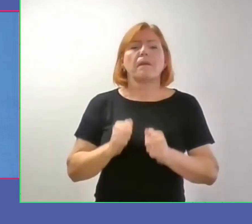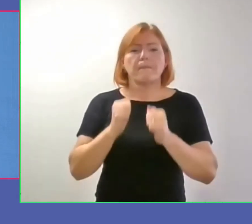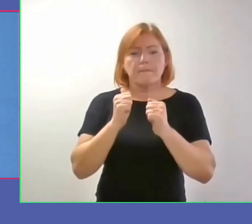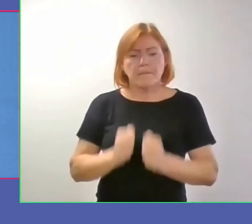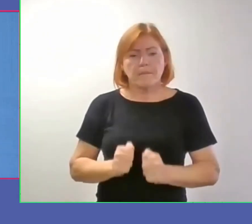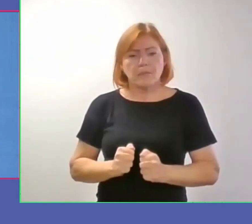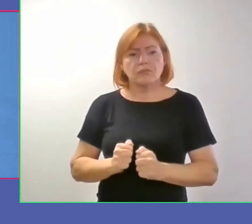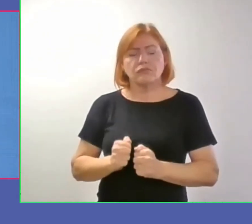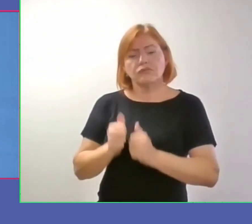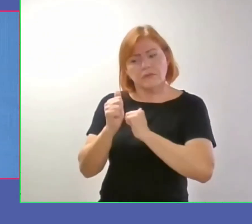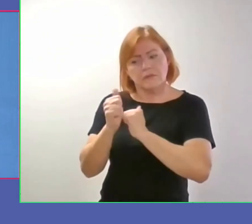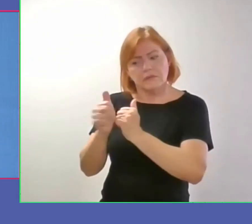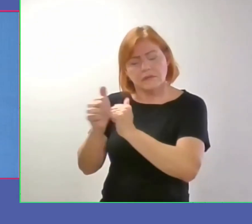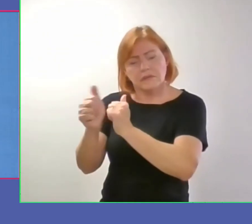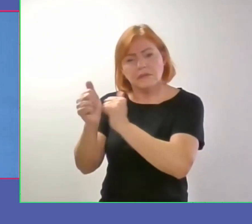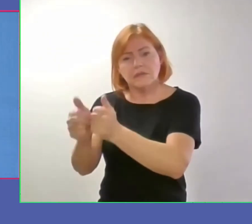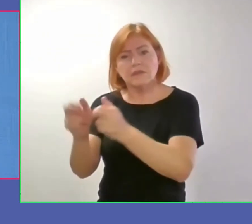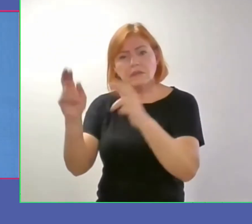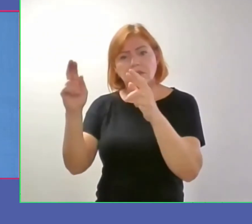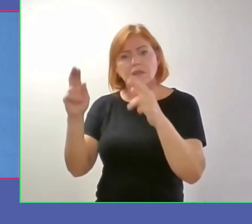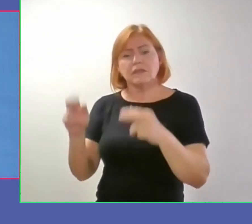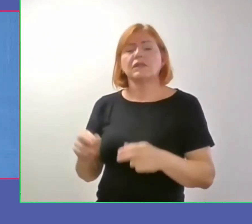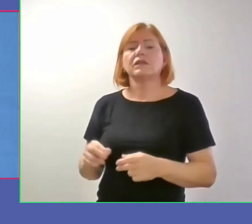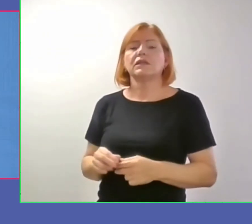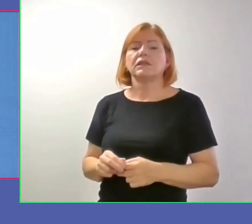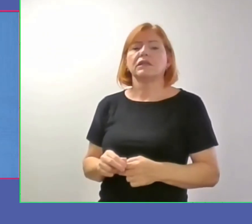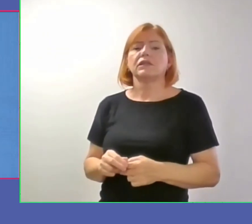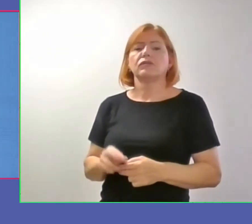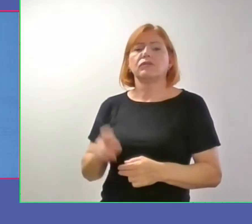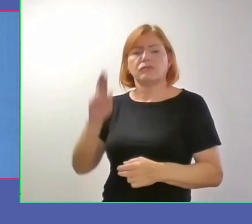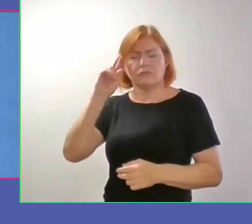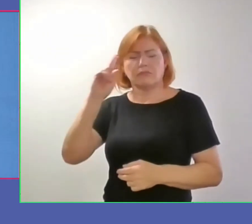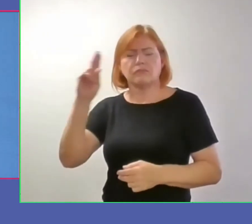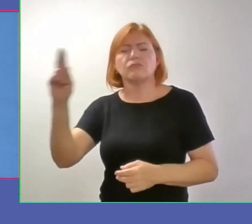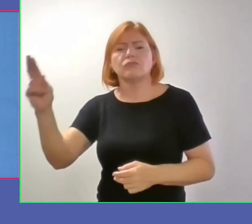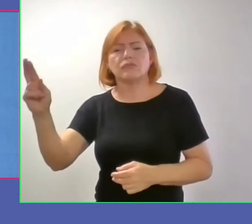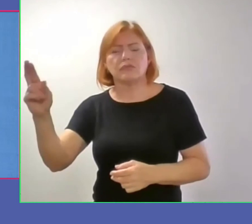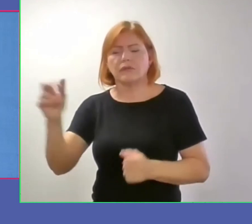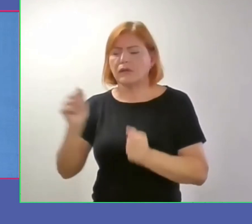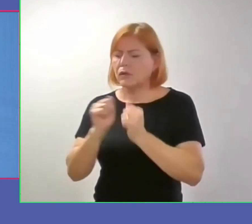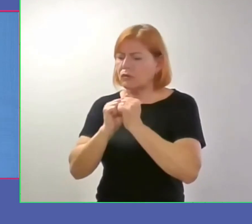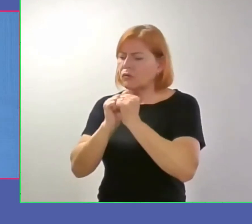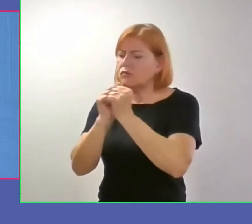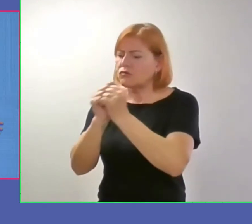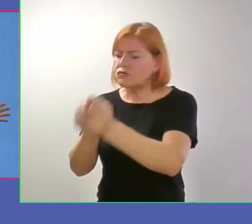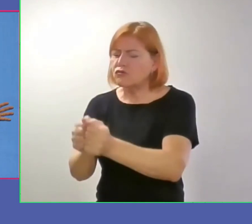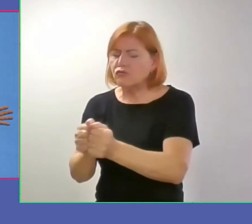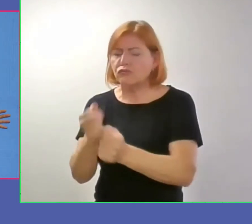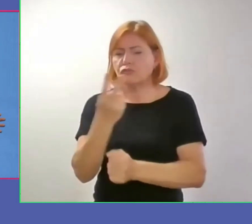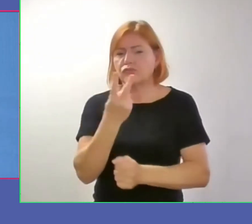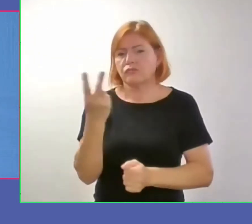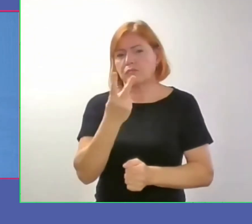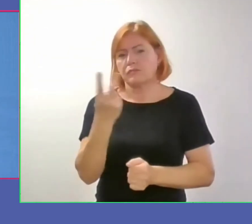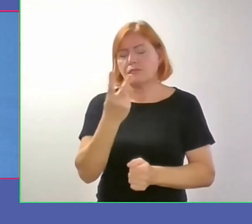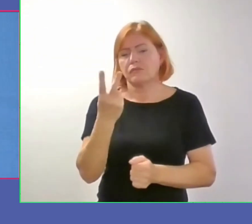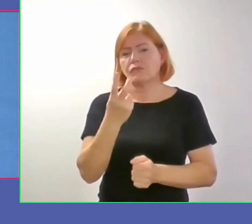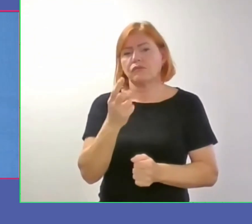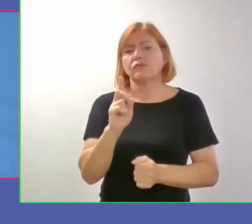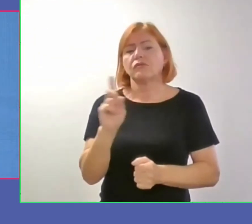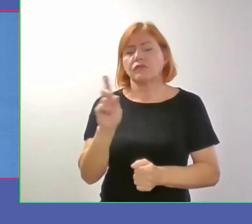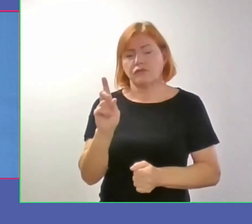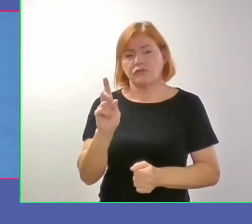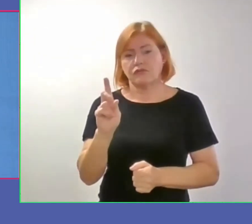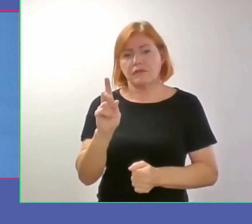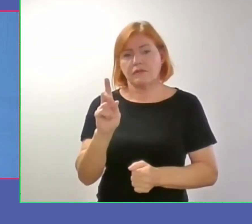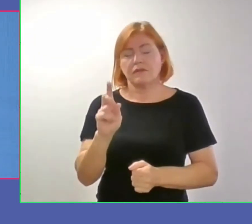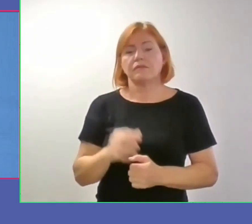Jesus. Irmãos, ele estaria no reino dos céus. Ele teria sido o maior profeta do Antigo Testamento e